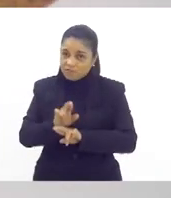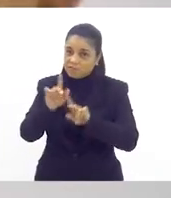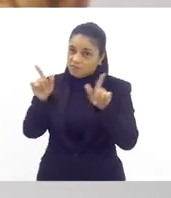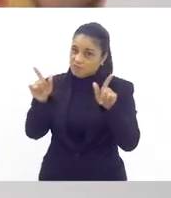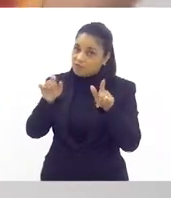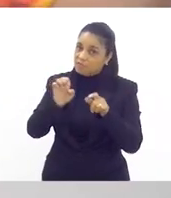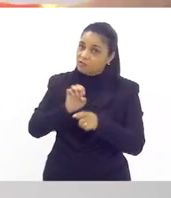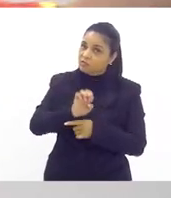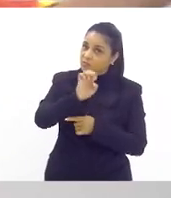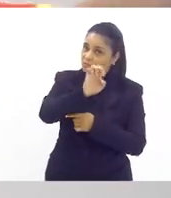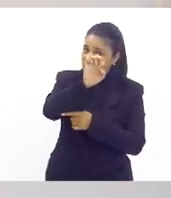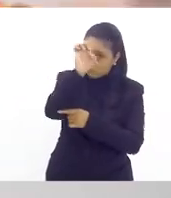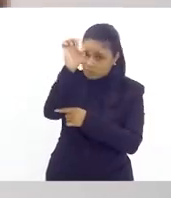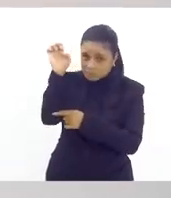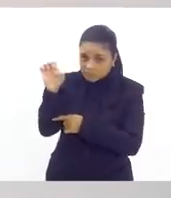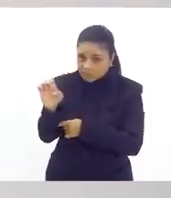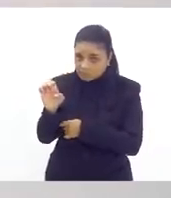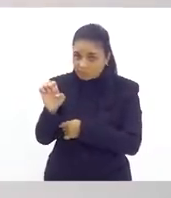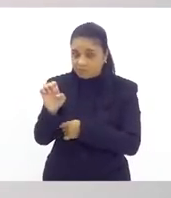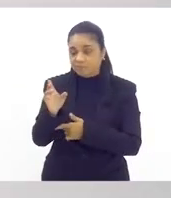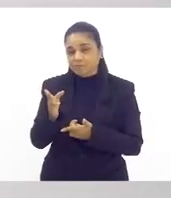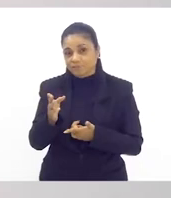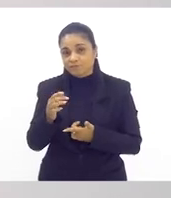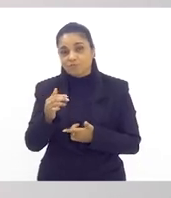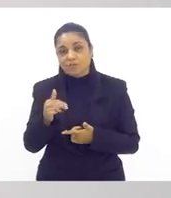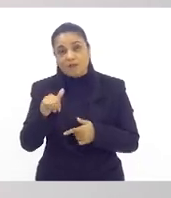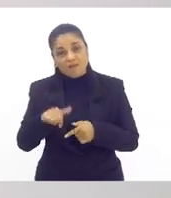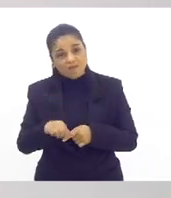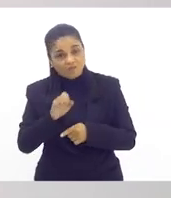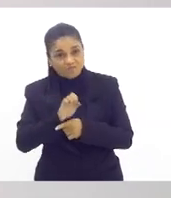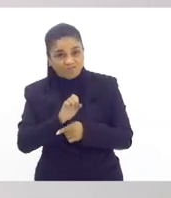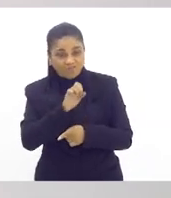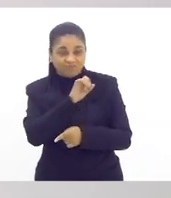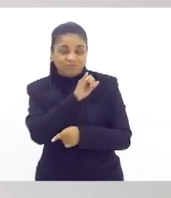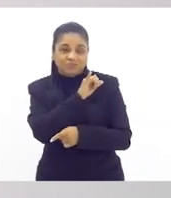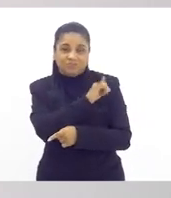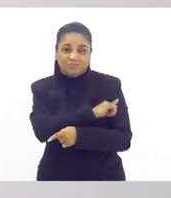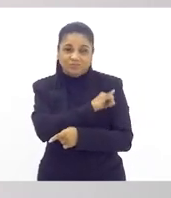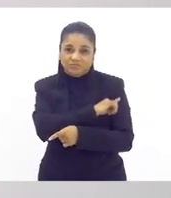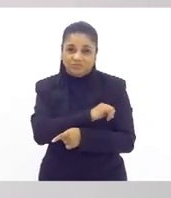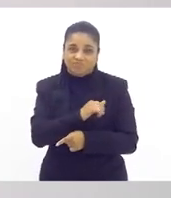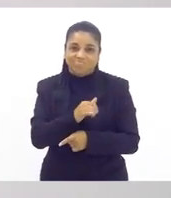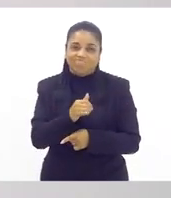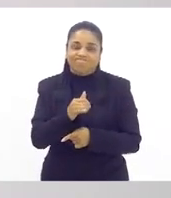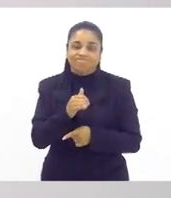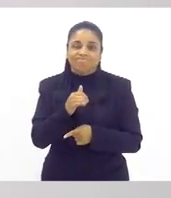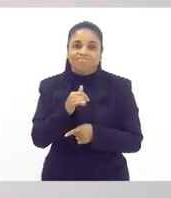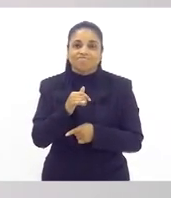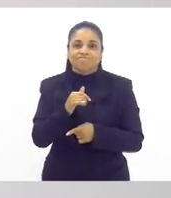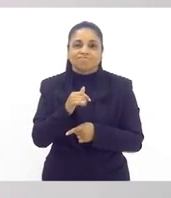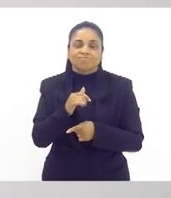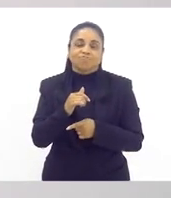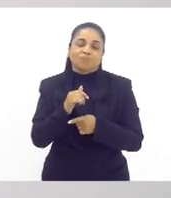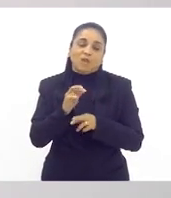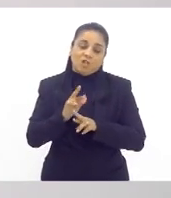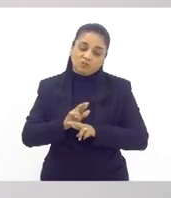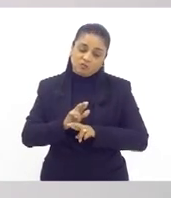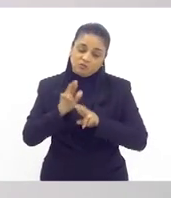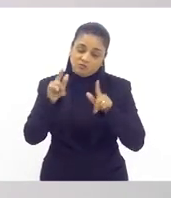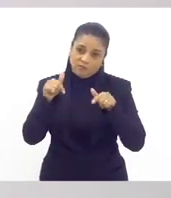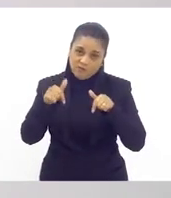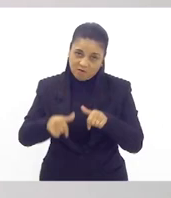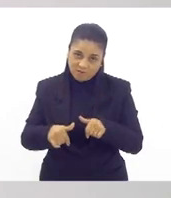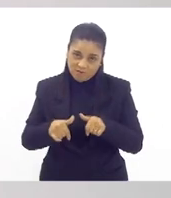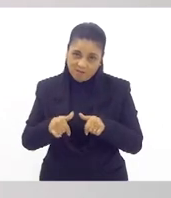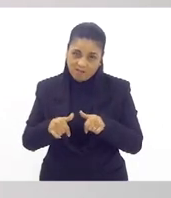estados vão usar porque nós não estamos sobre o regime de que outros estados estão e que